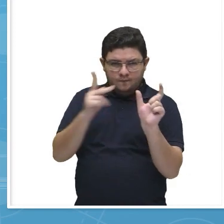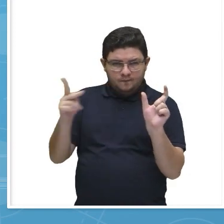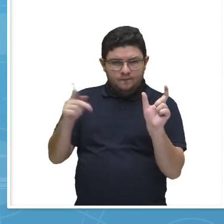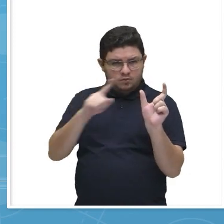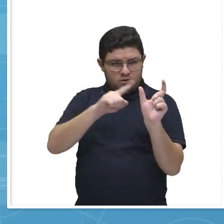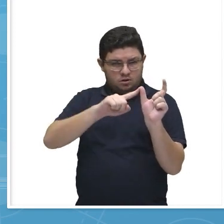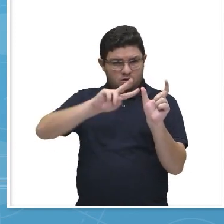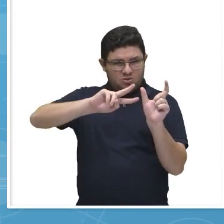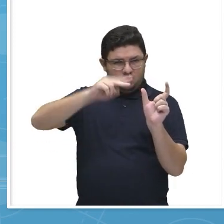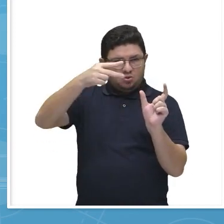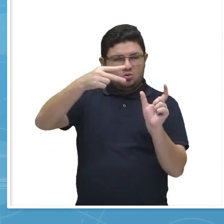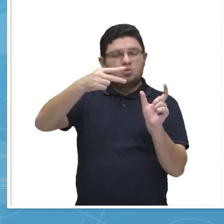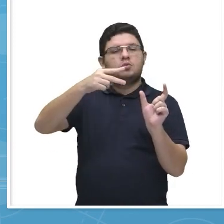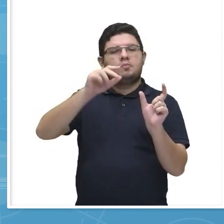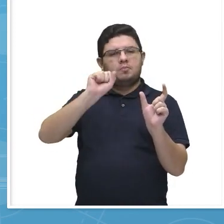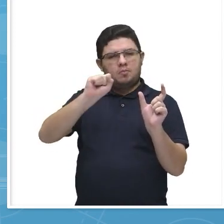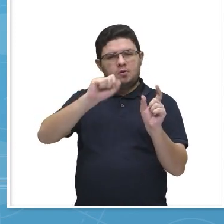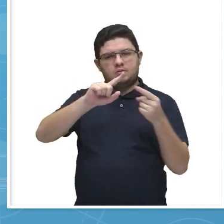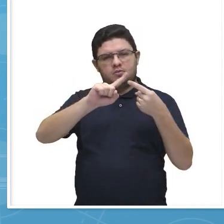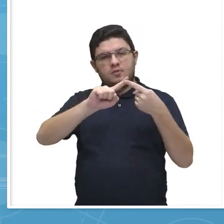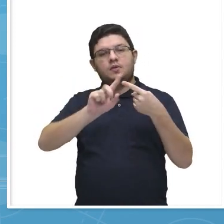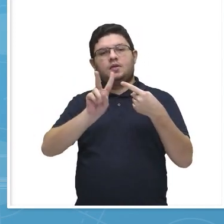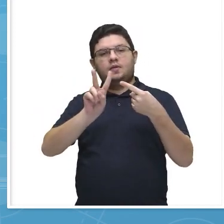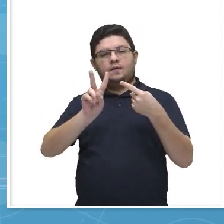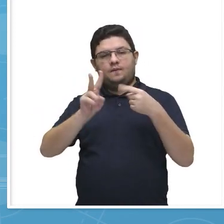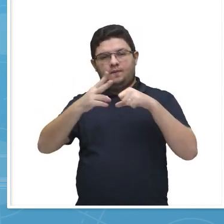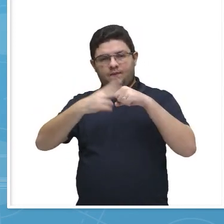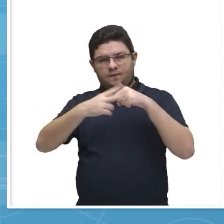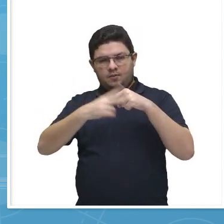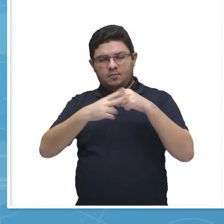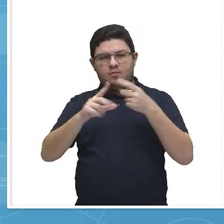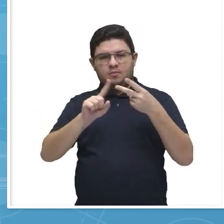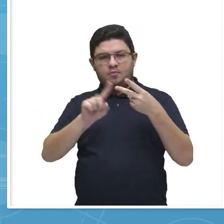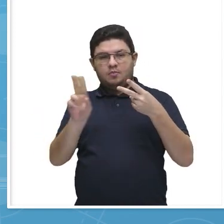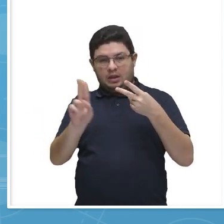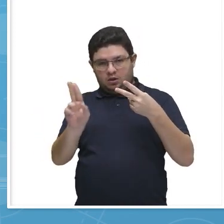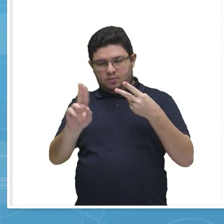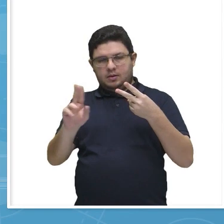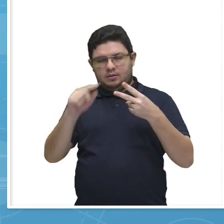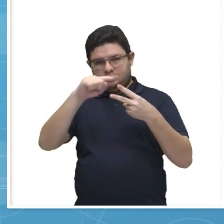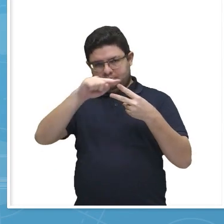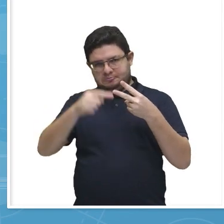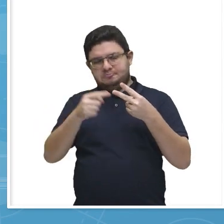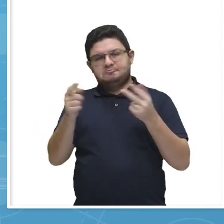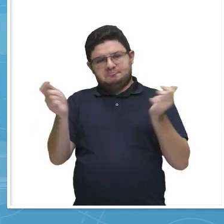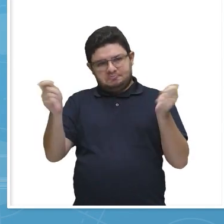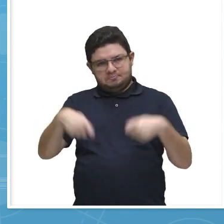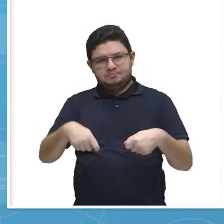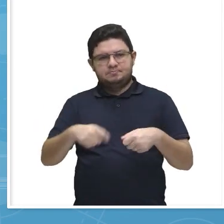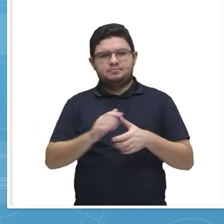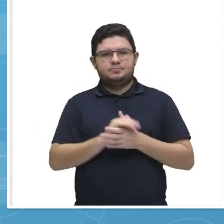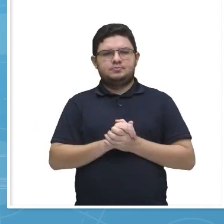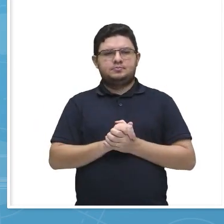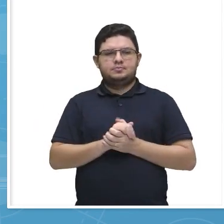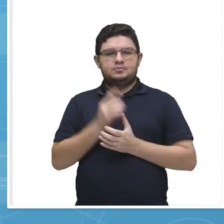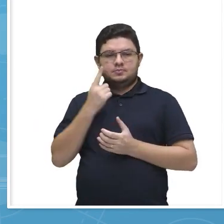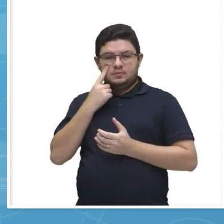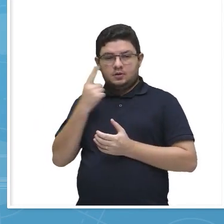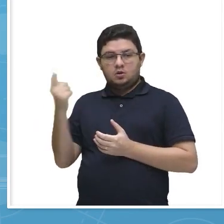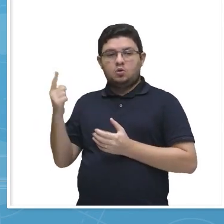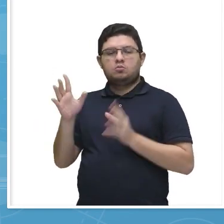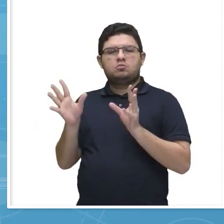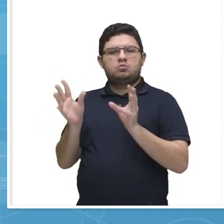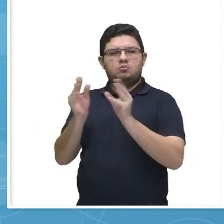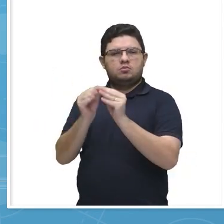percebo que quando isso acontece, nós vamos chamar esse predicado de verbo nominal. Verbo nominal, por quê? Porque terá